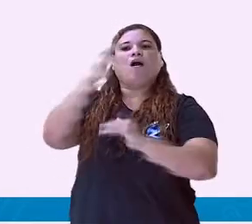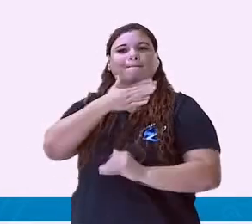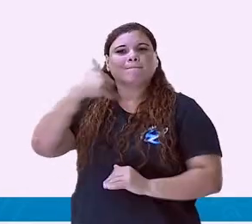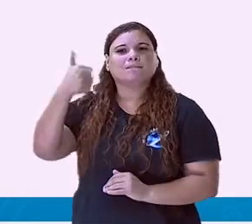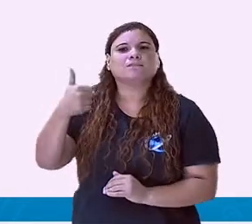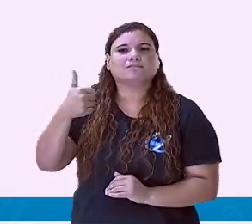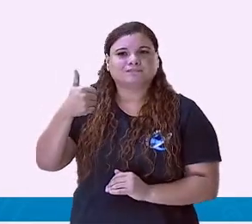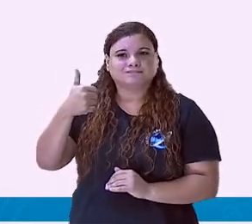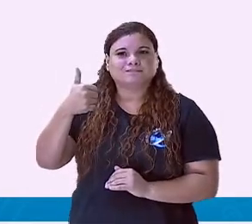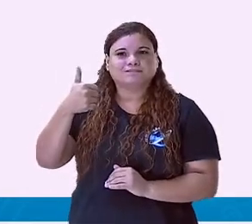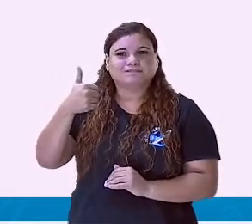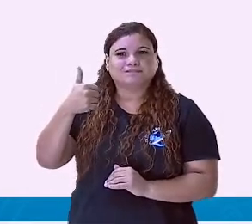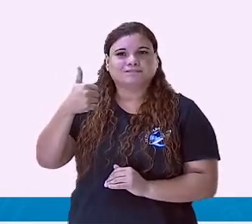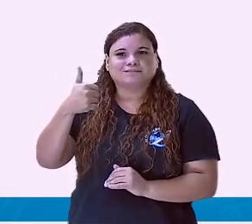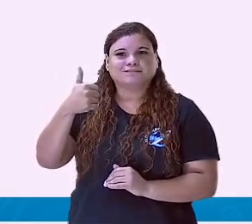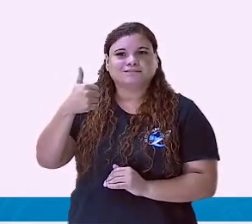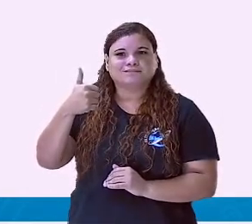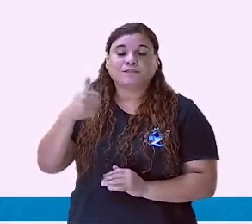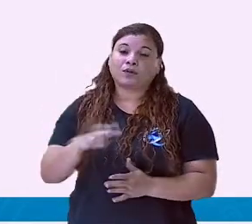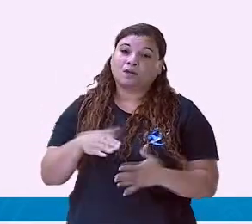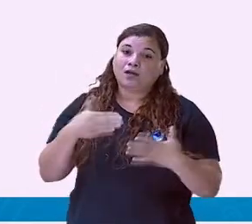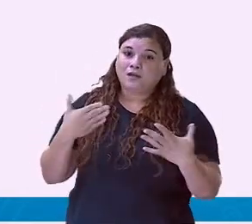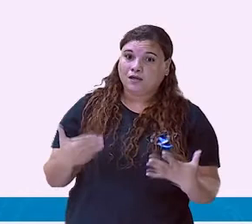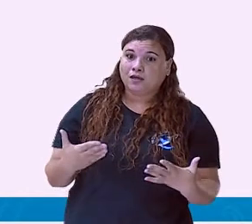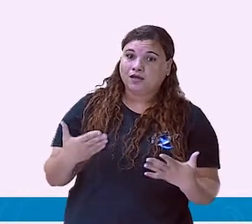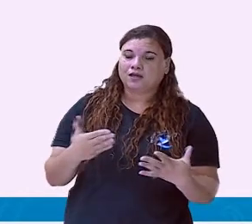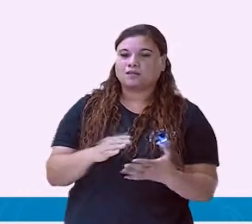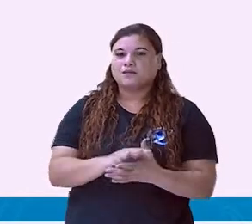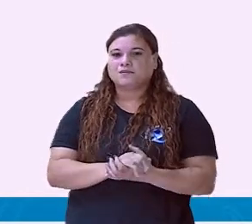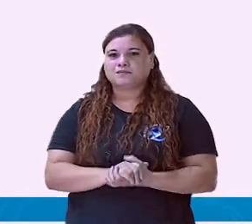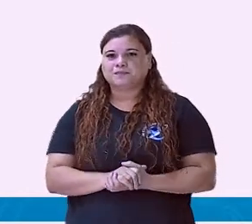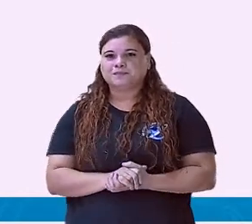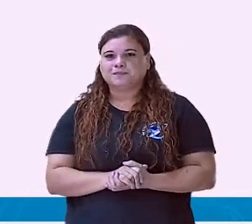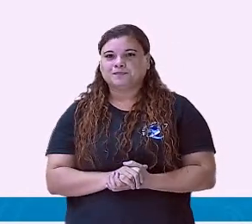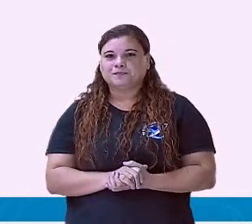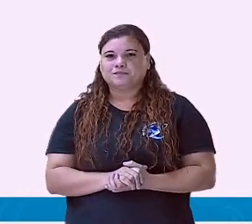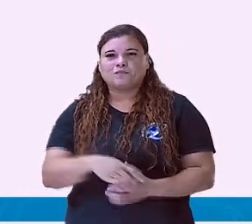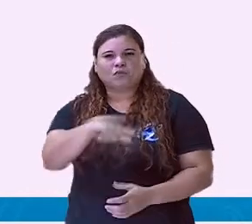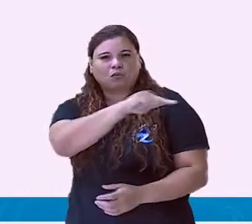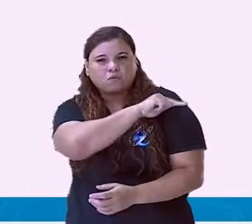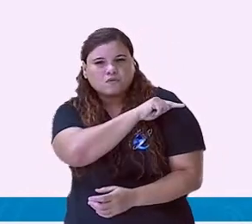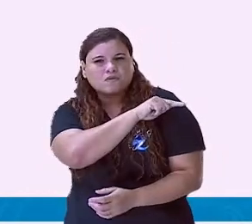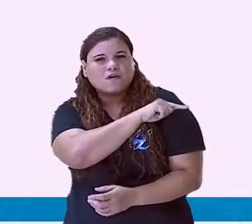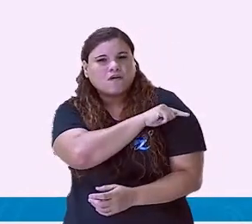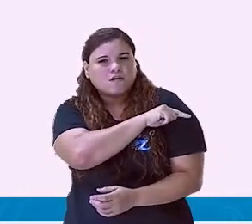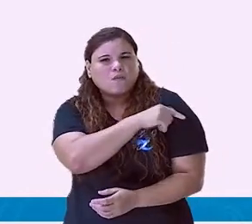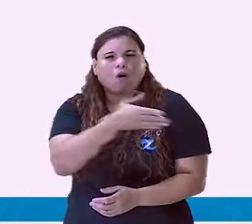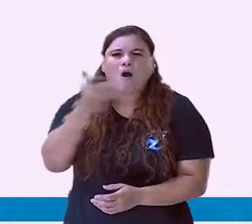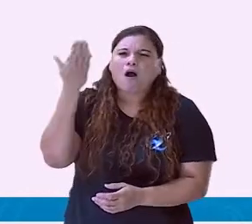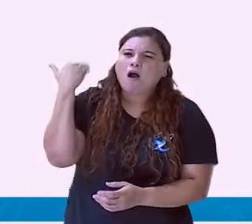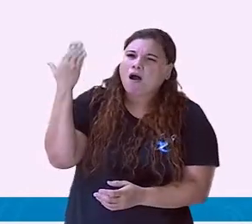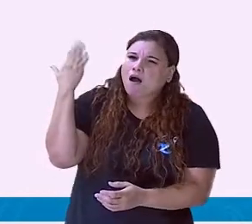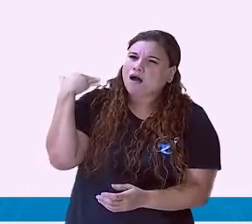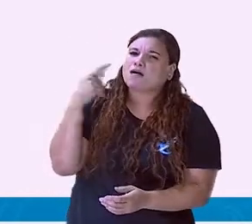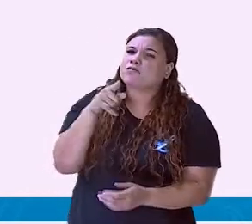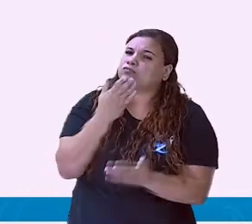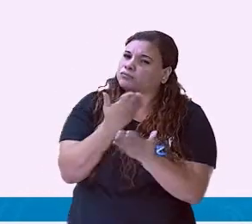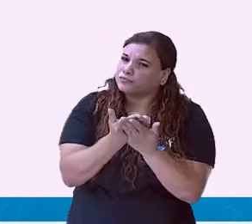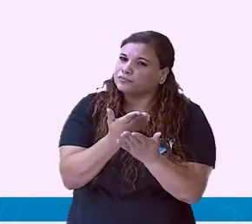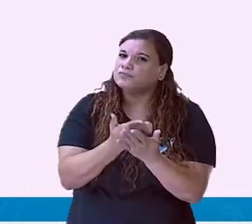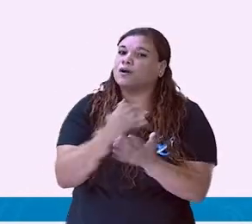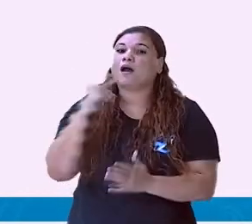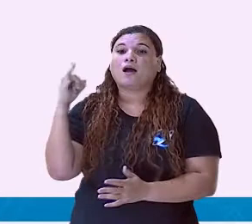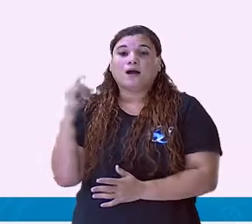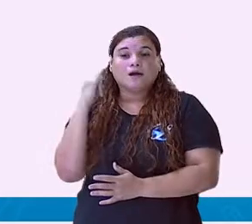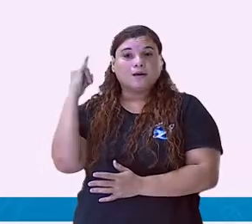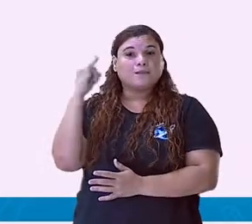Então, é aí que entra quando, no 7º ano, você estudou sobre isso. A importância de